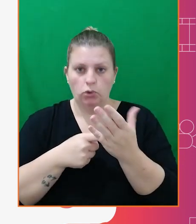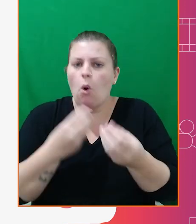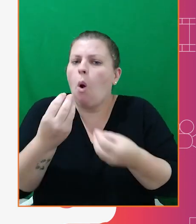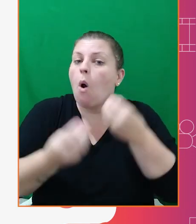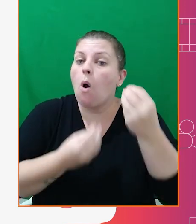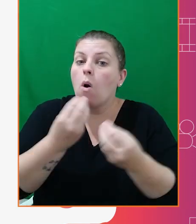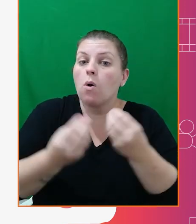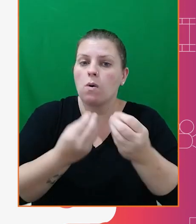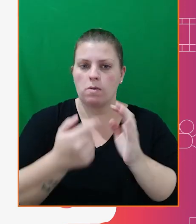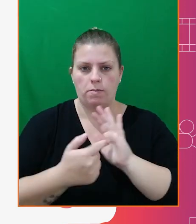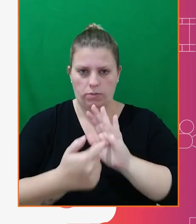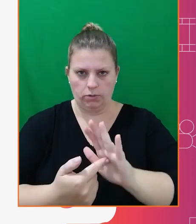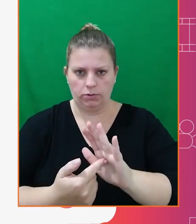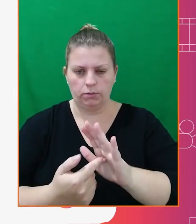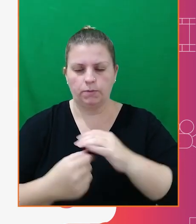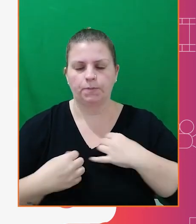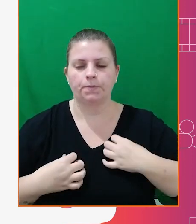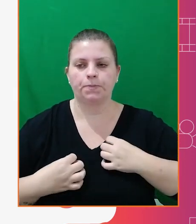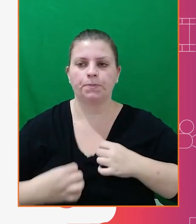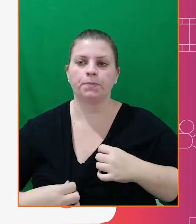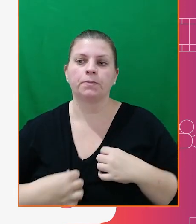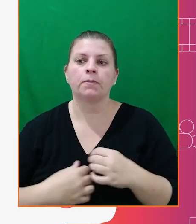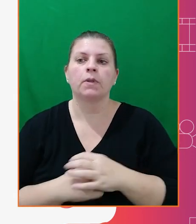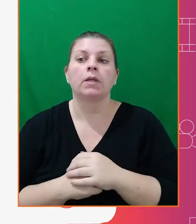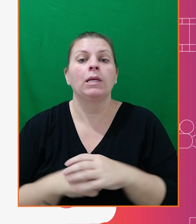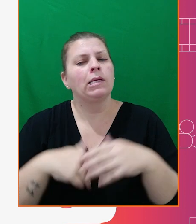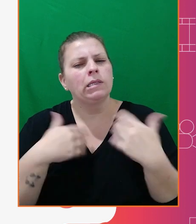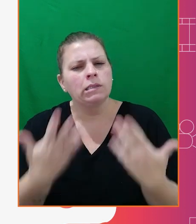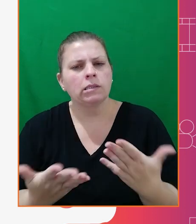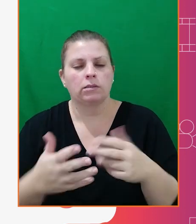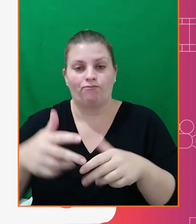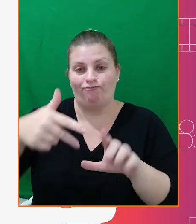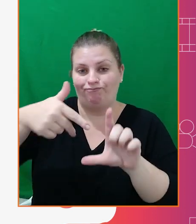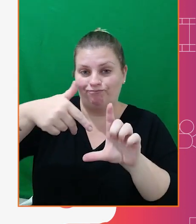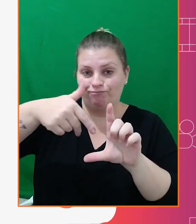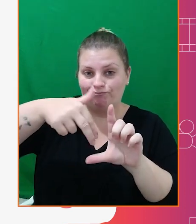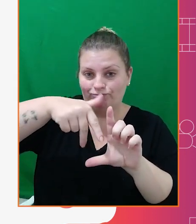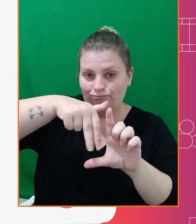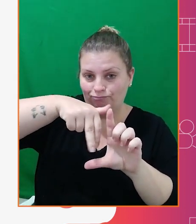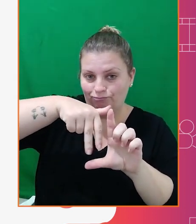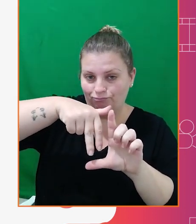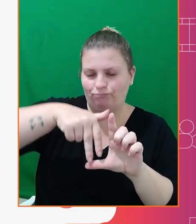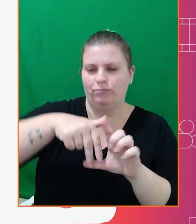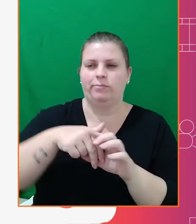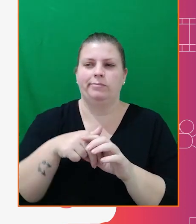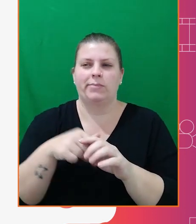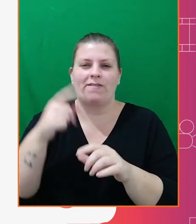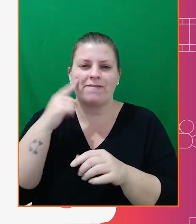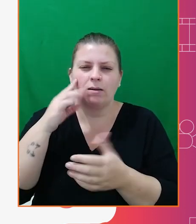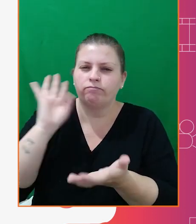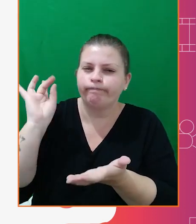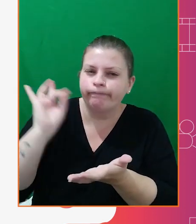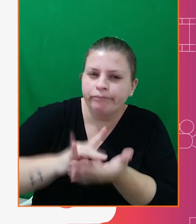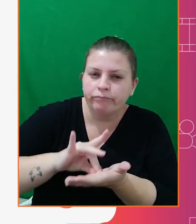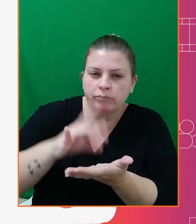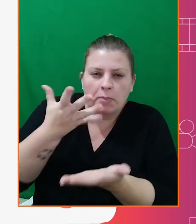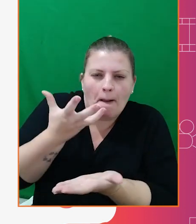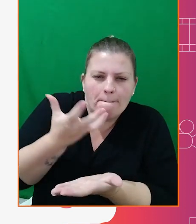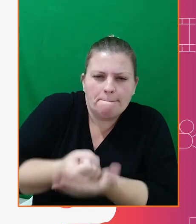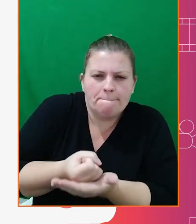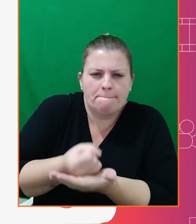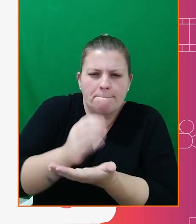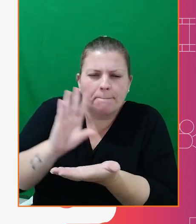mostrado. Assim, nos filmes de animação, antes de realmente eles serem gravados,